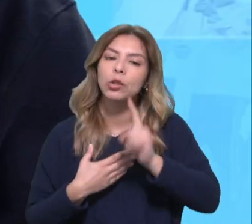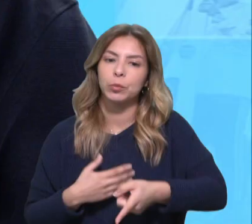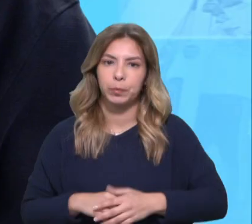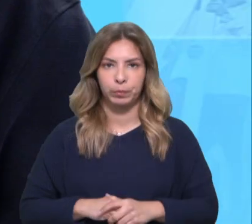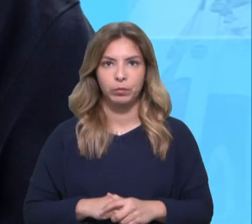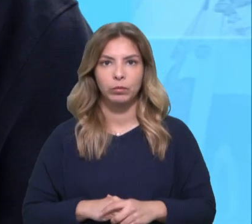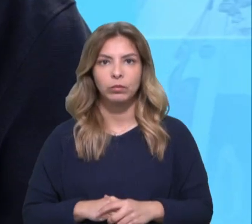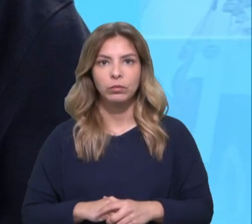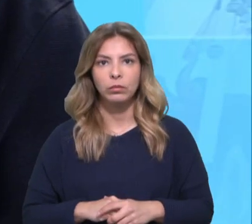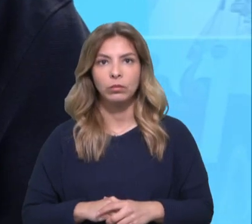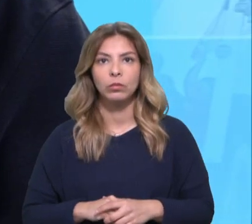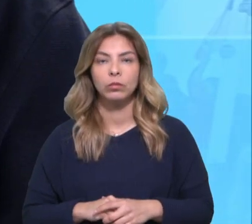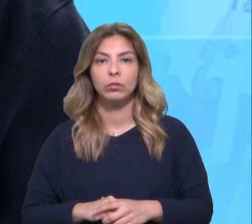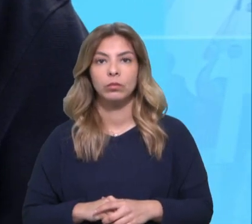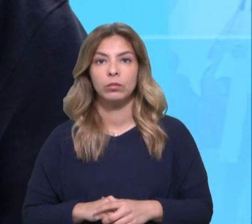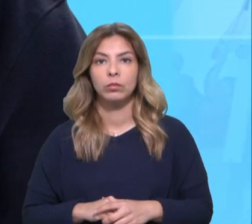Portanto, tivemos ontem